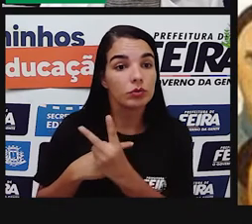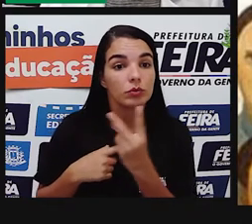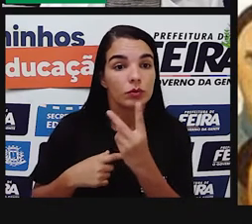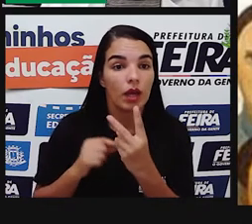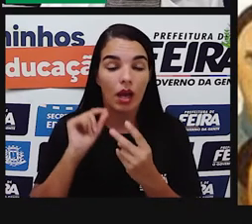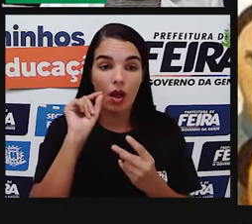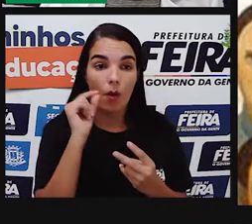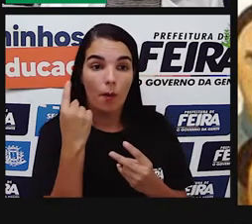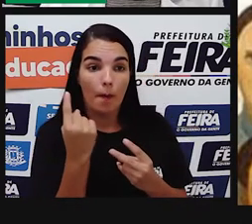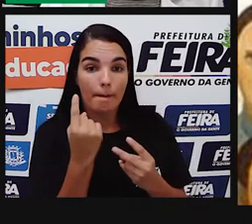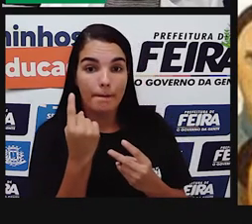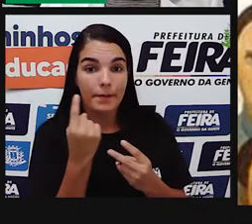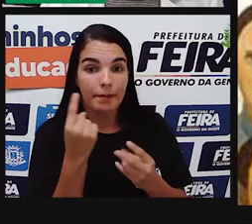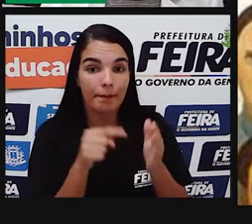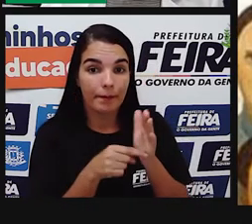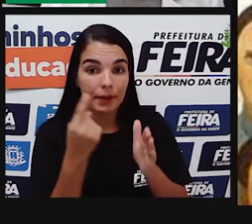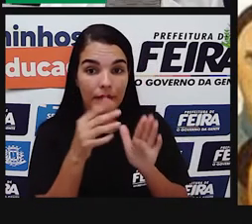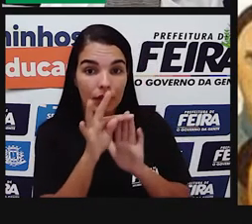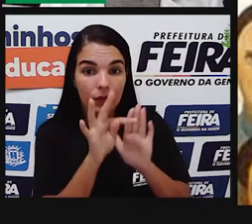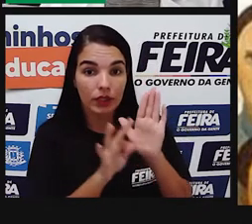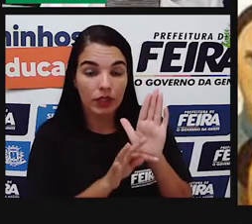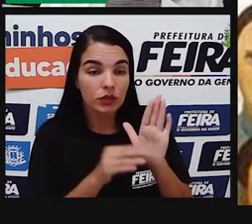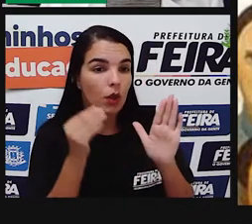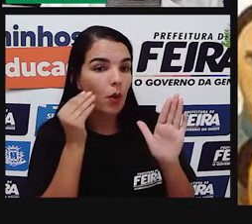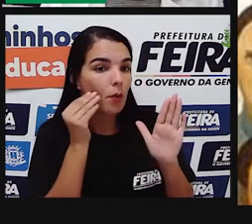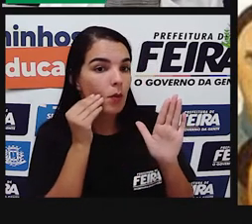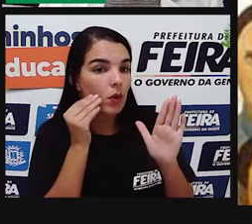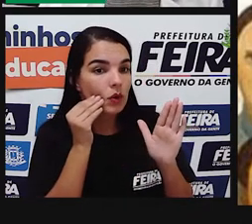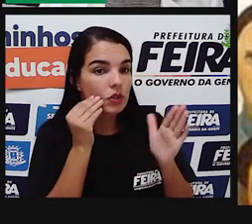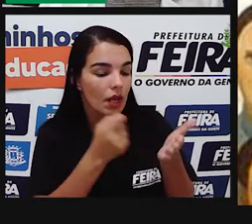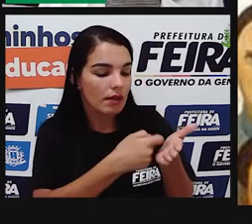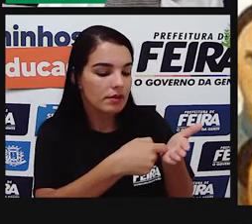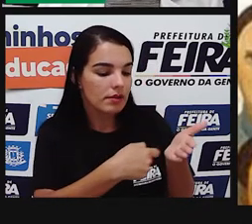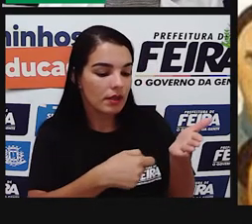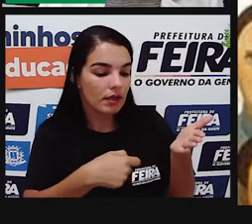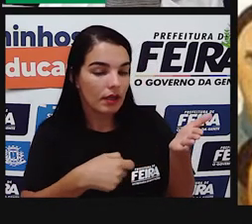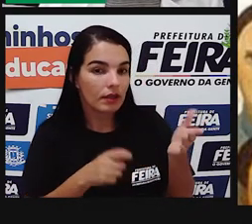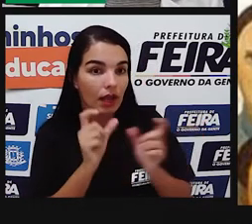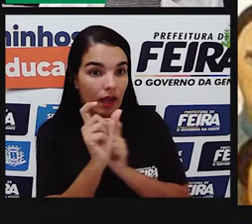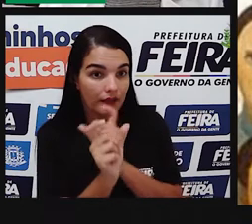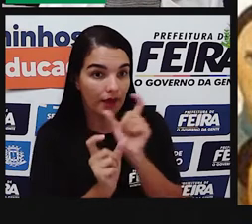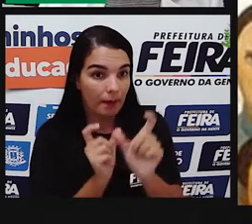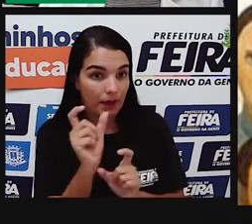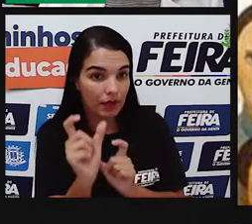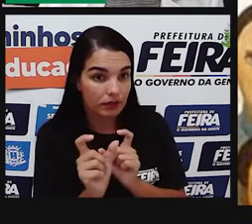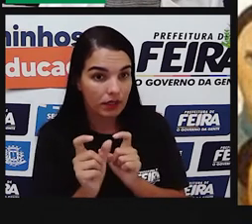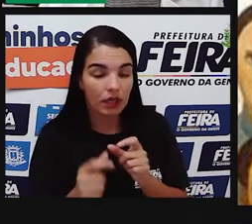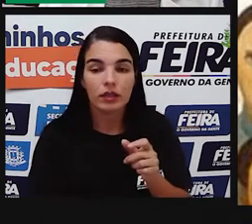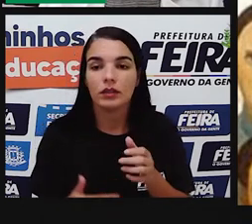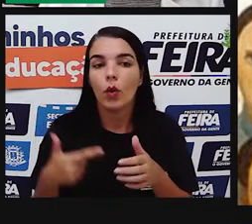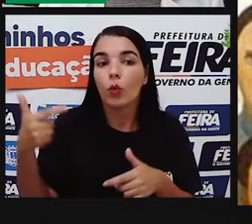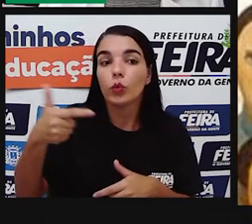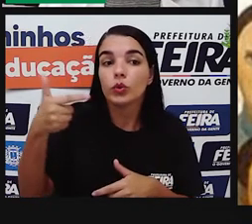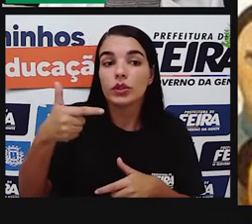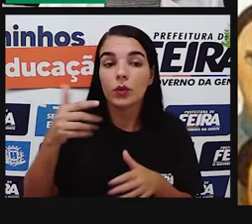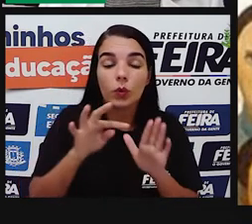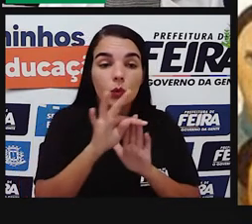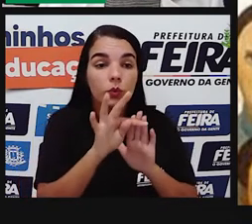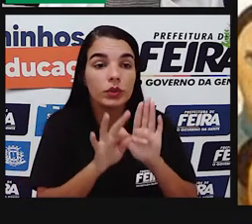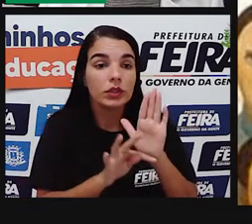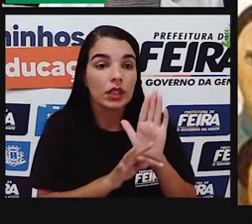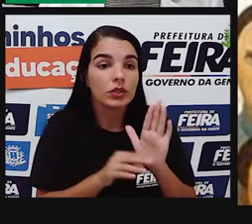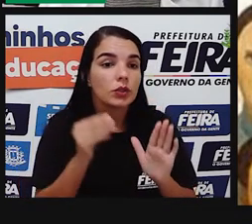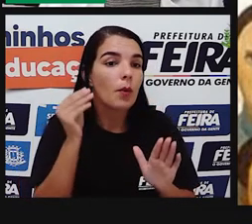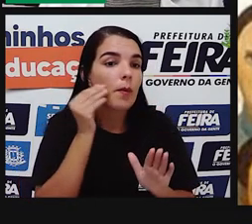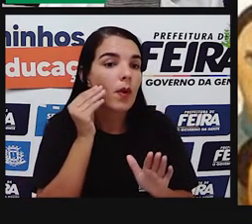nós utilizamos na fala do dia a dia para se expressar nesse texto aí. Então, quem escreveu o